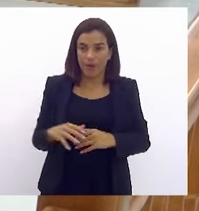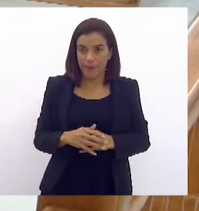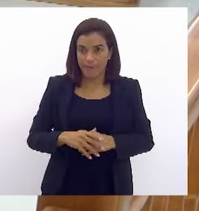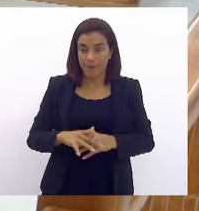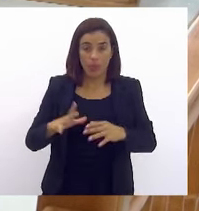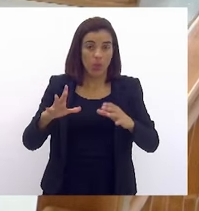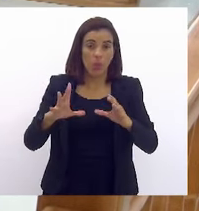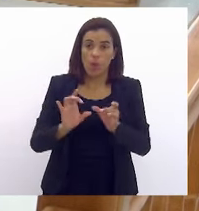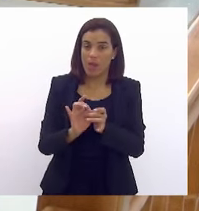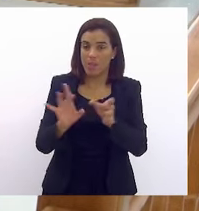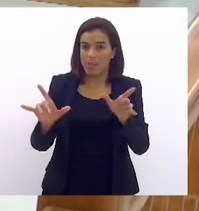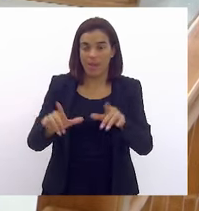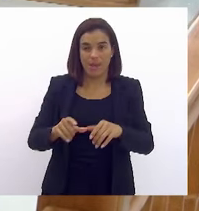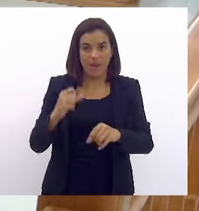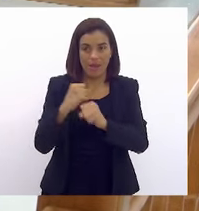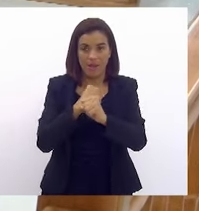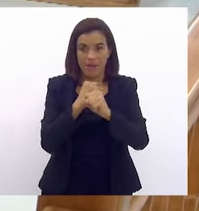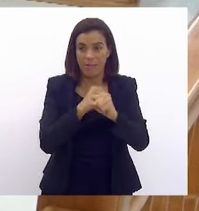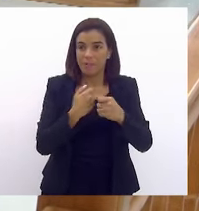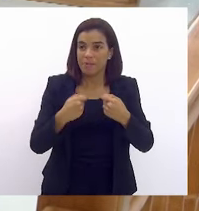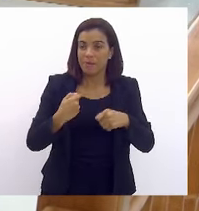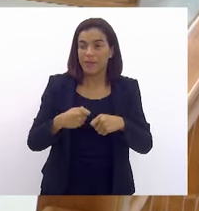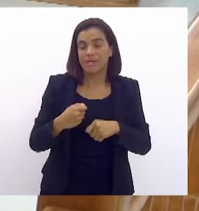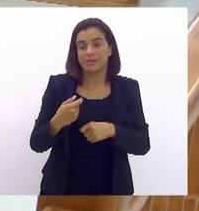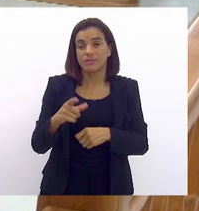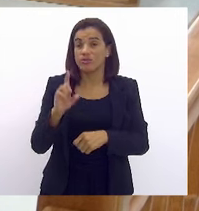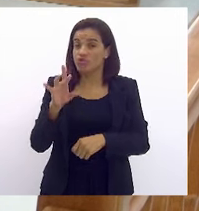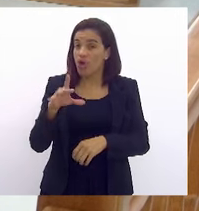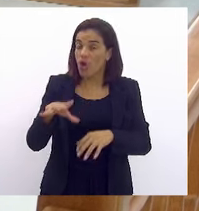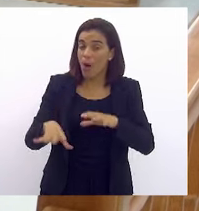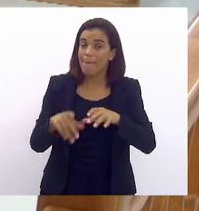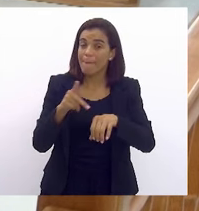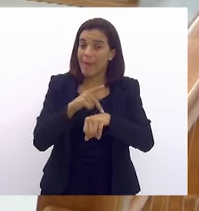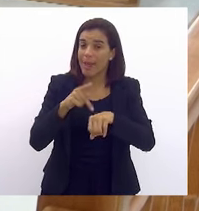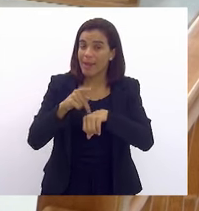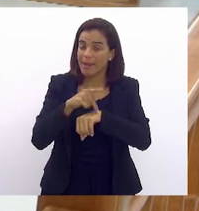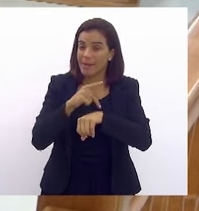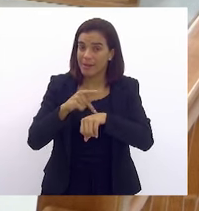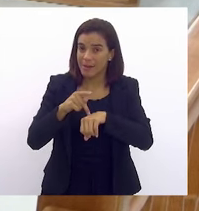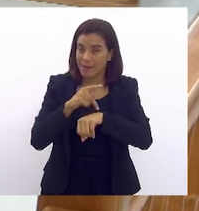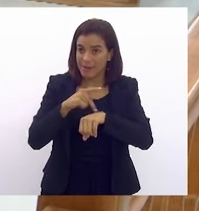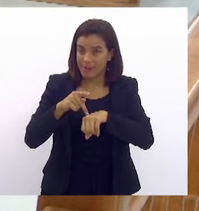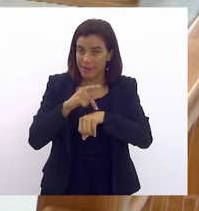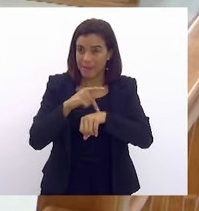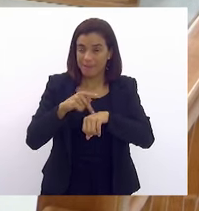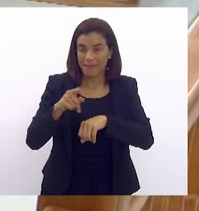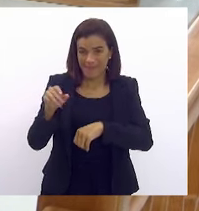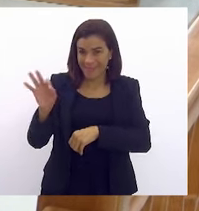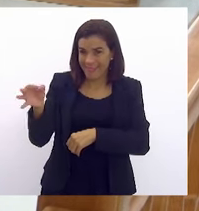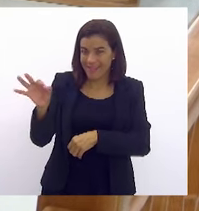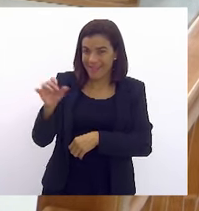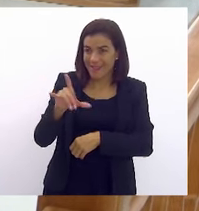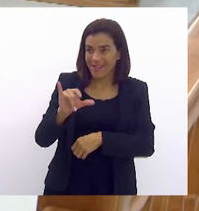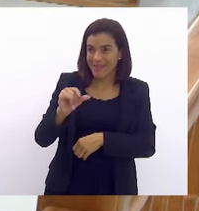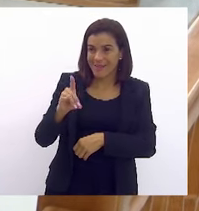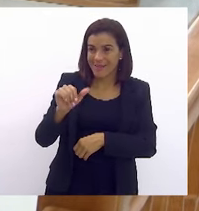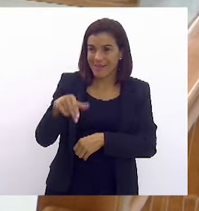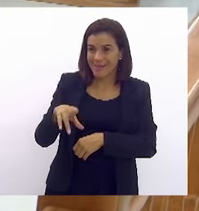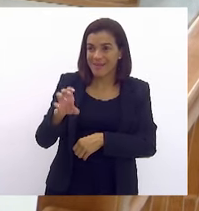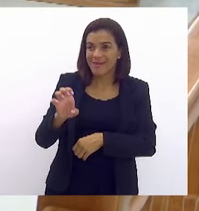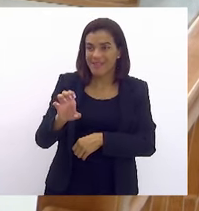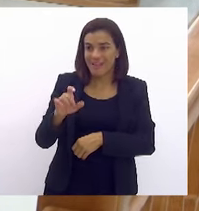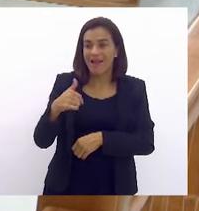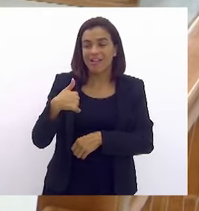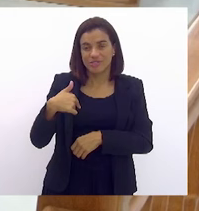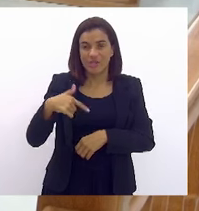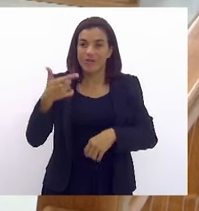que depender de outros órgãos federais. Mas liberou só a catação das pedras. Igual eu fiz no Recanto lá, né, Lidiane? A gente conseguiu só fazer a catação